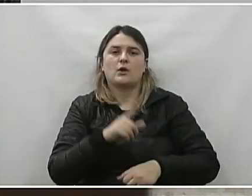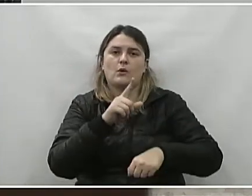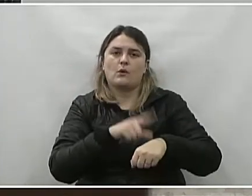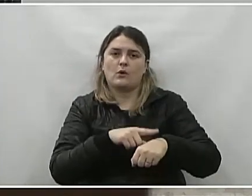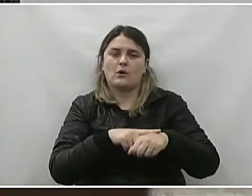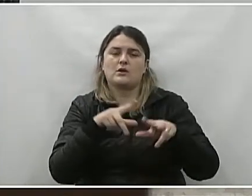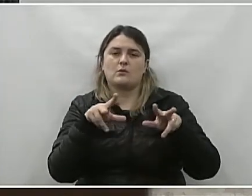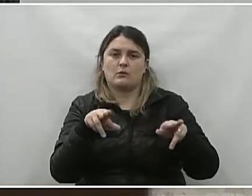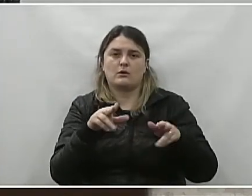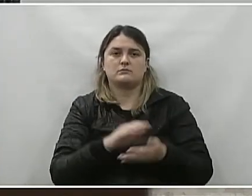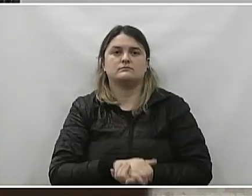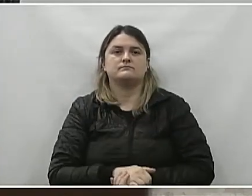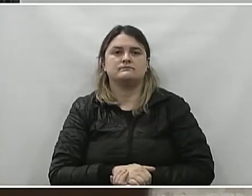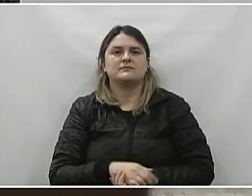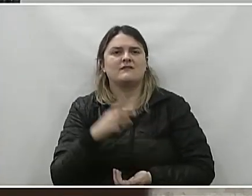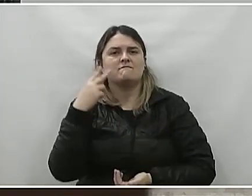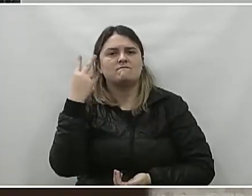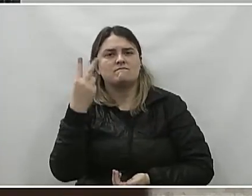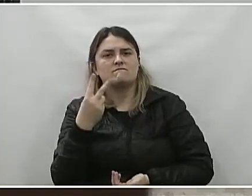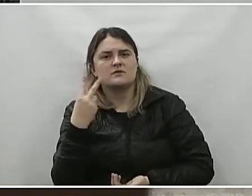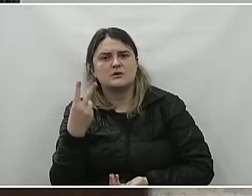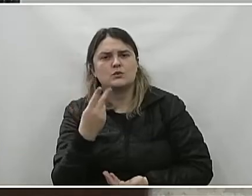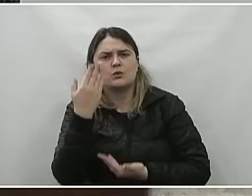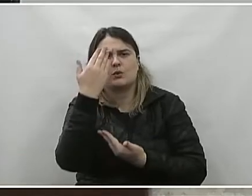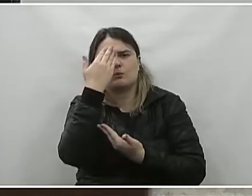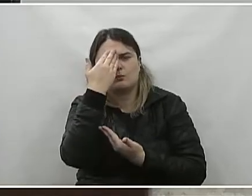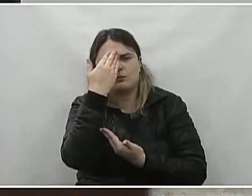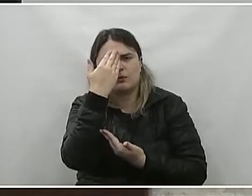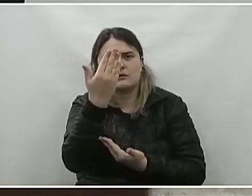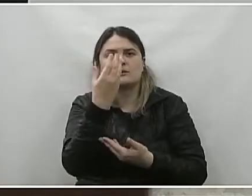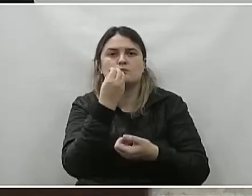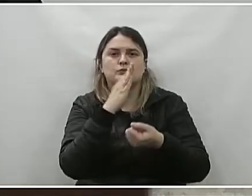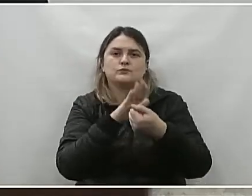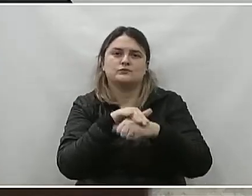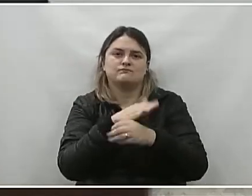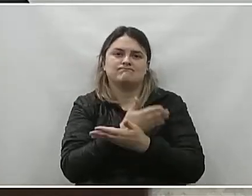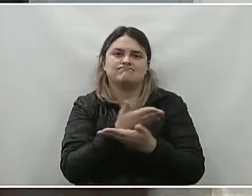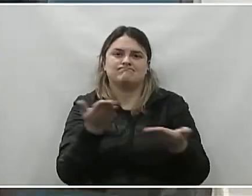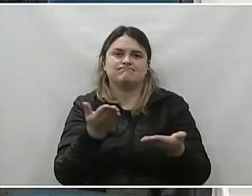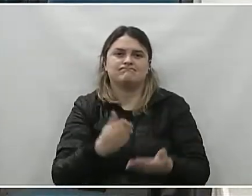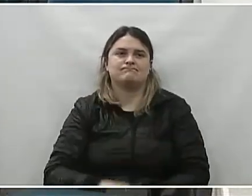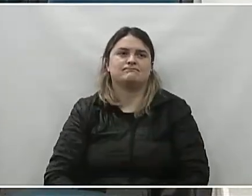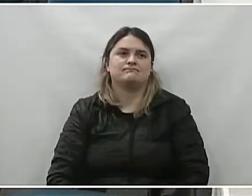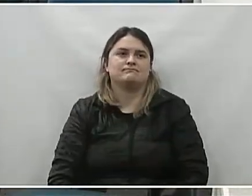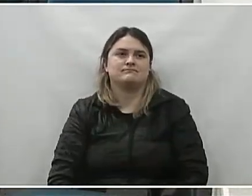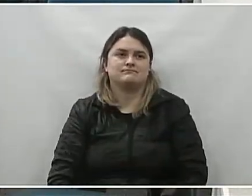horário regimental. Senhores vereadores, muito obrigado e uma boa noite a todos.